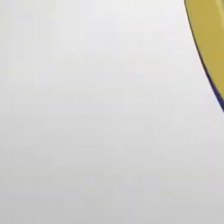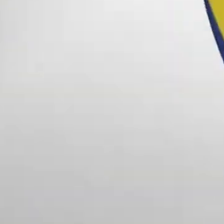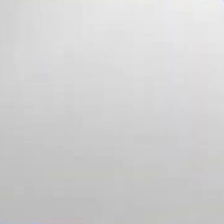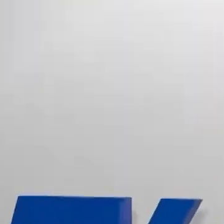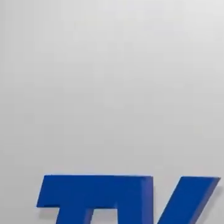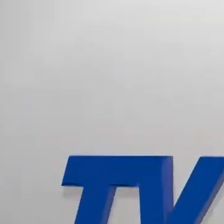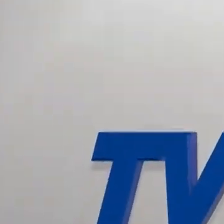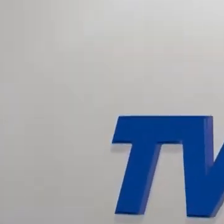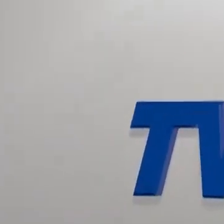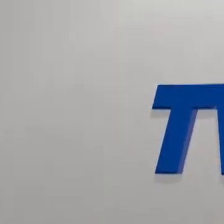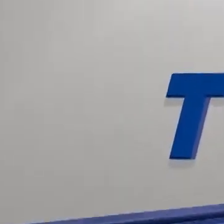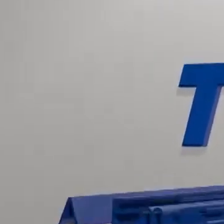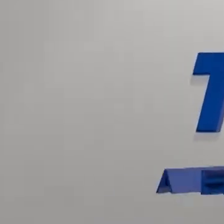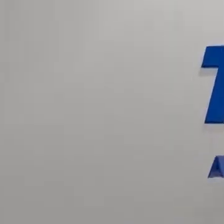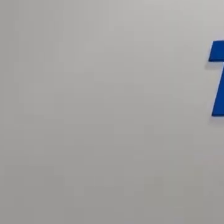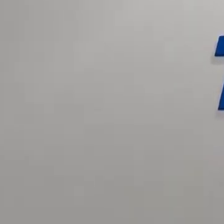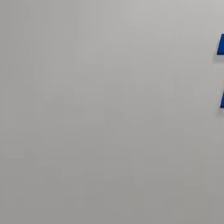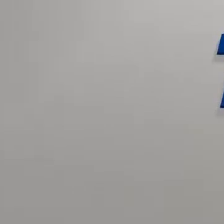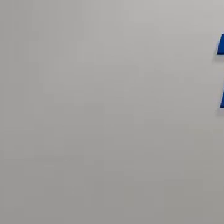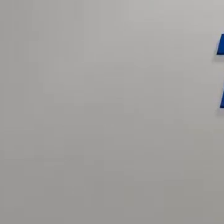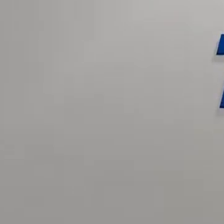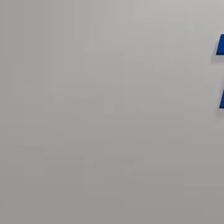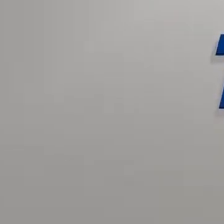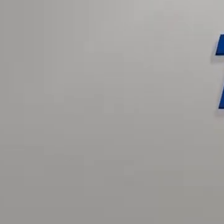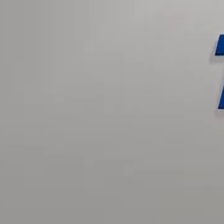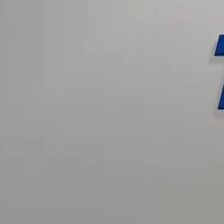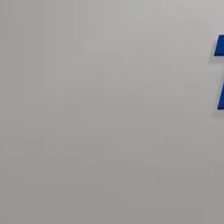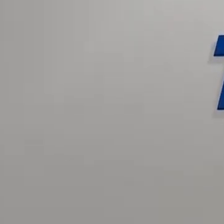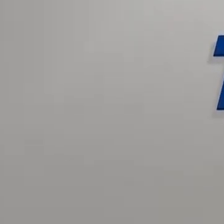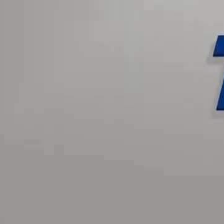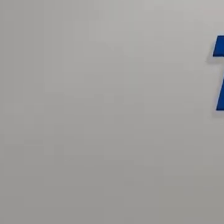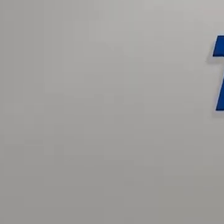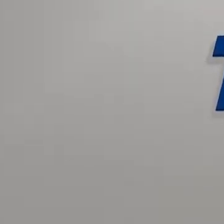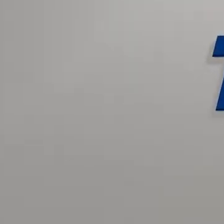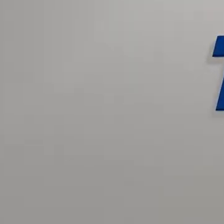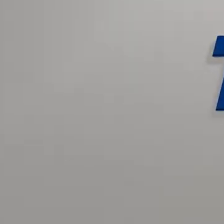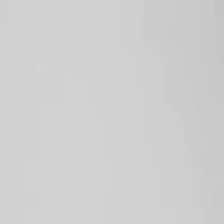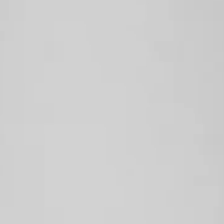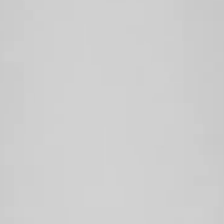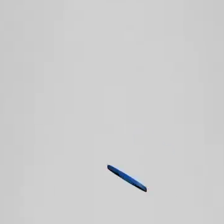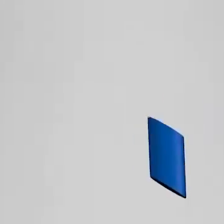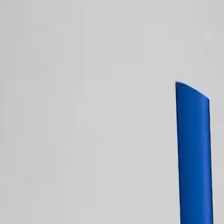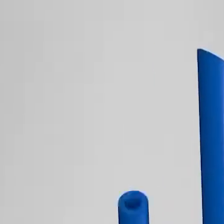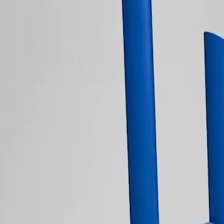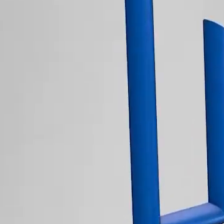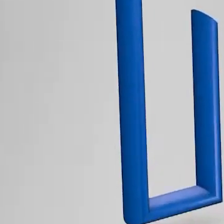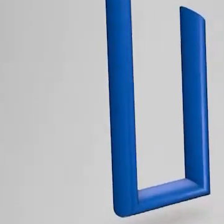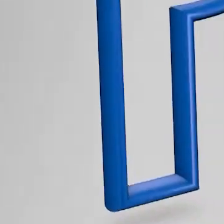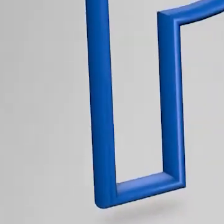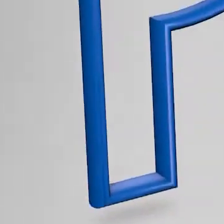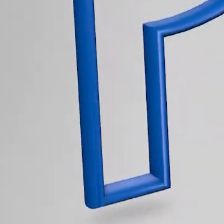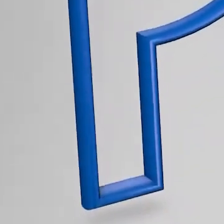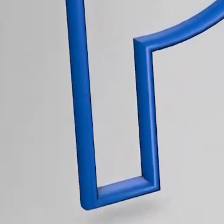TV Fortaleza, a emissora da Casa do Povo.